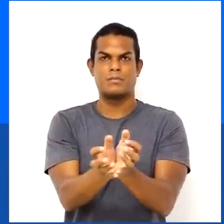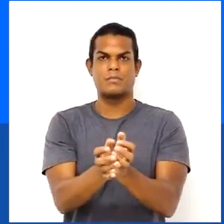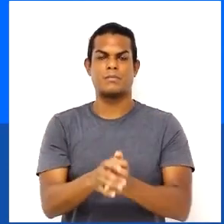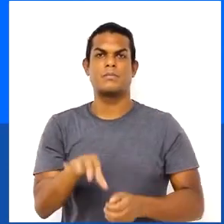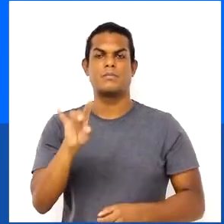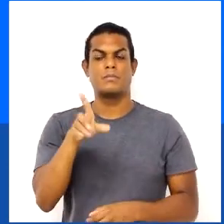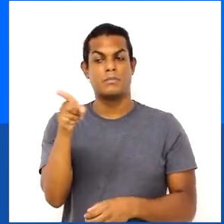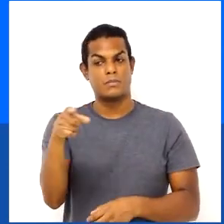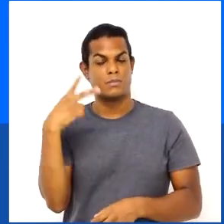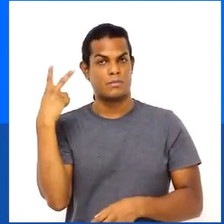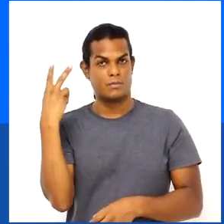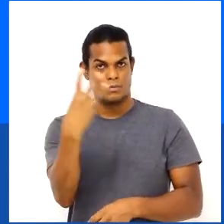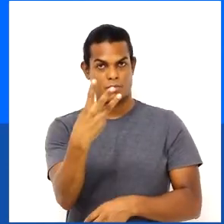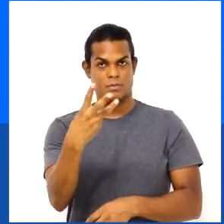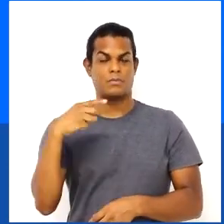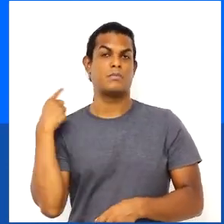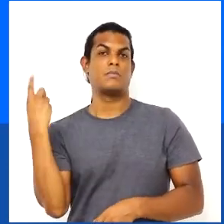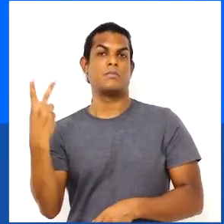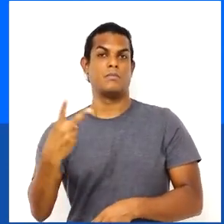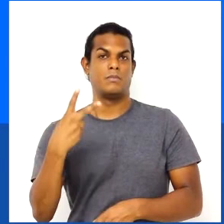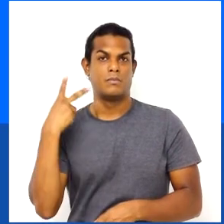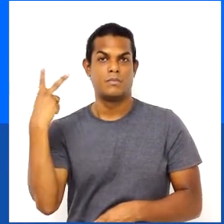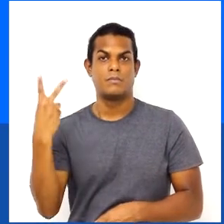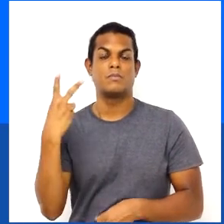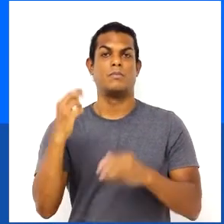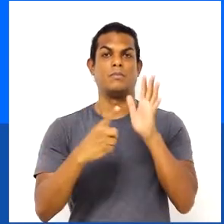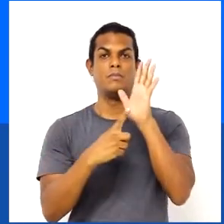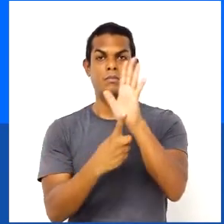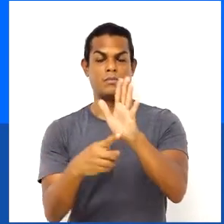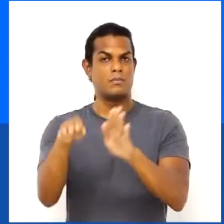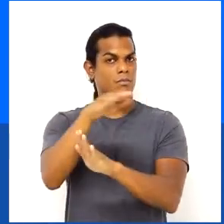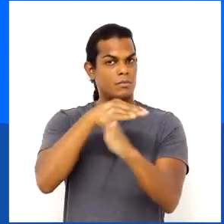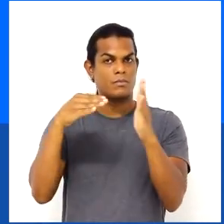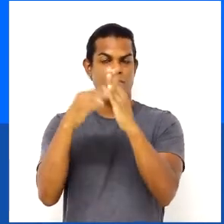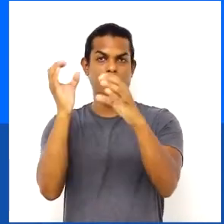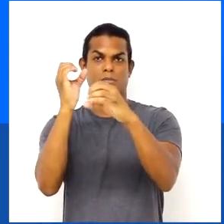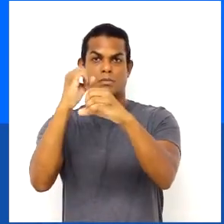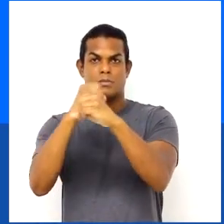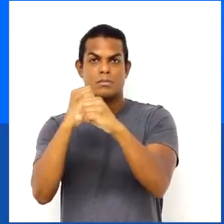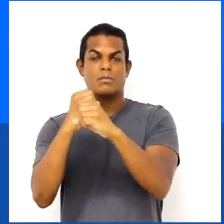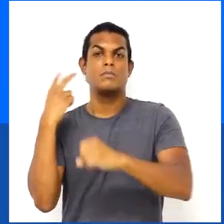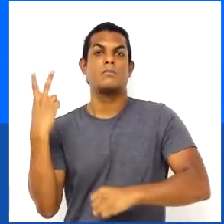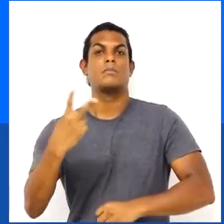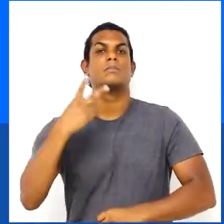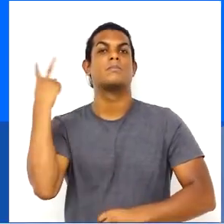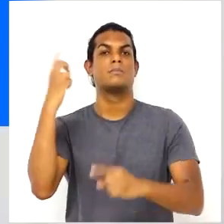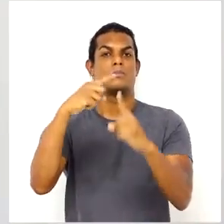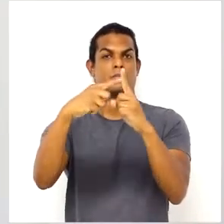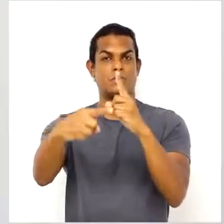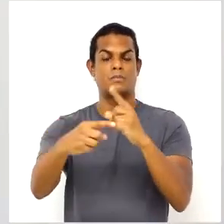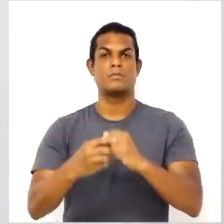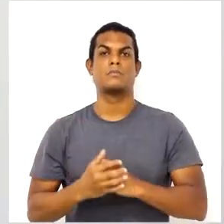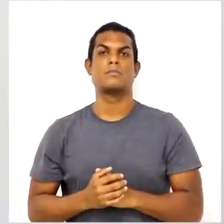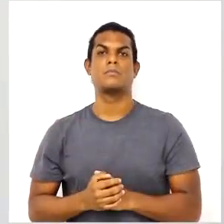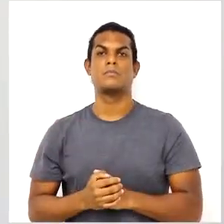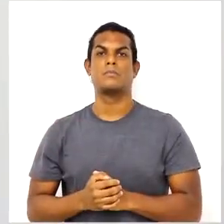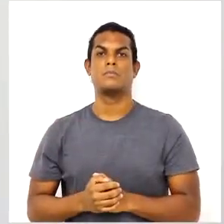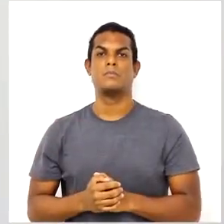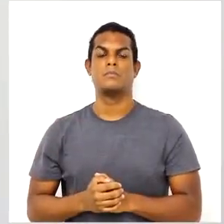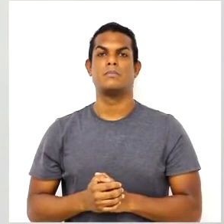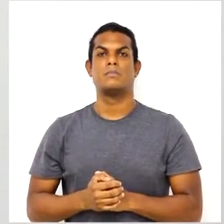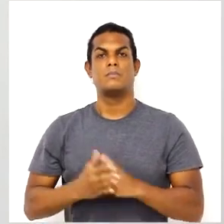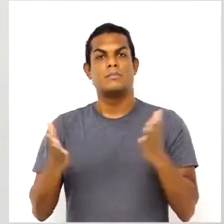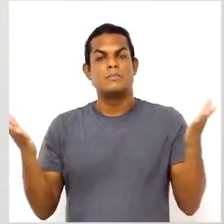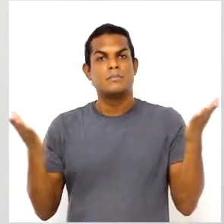3 valores fornecerá todo o nosso cálculo do valor médio. Vamos agora conhecer